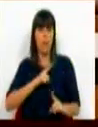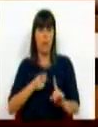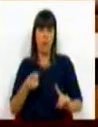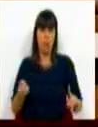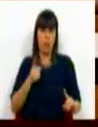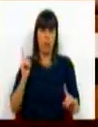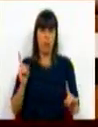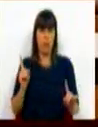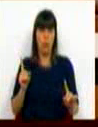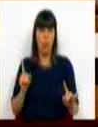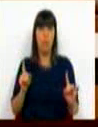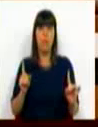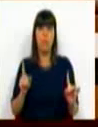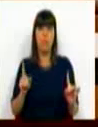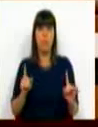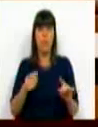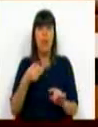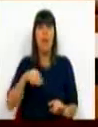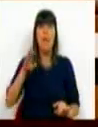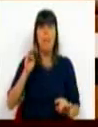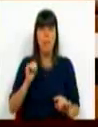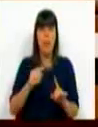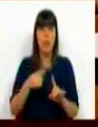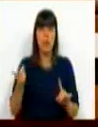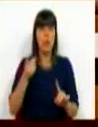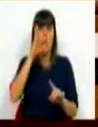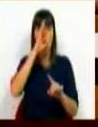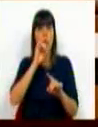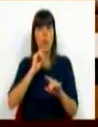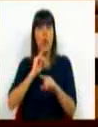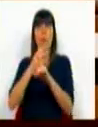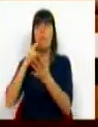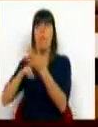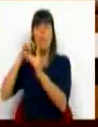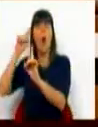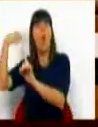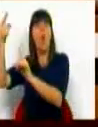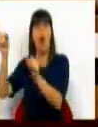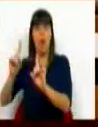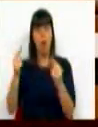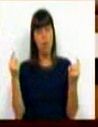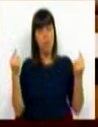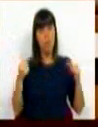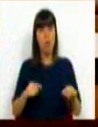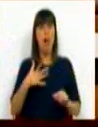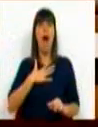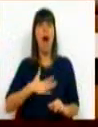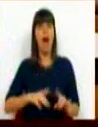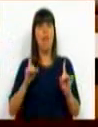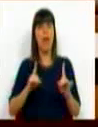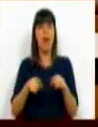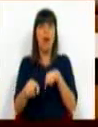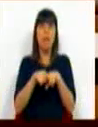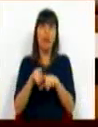pessoais. E nem o PS será governo por outra razão que não seja a de querer